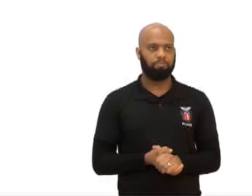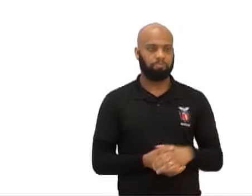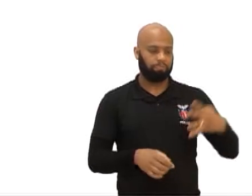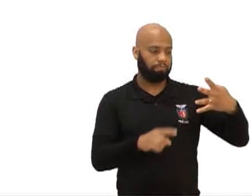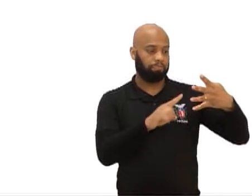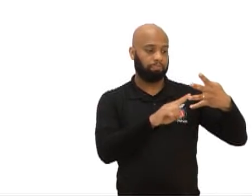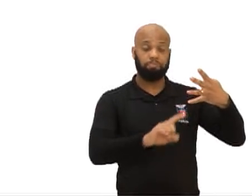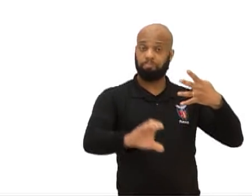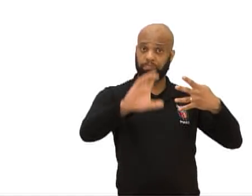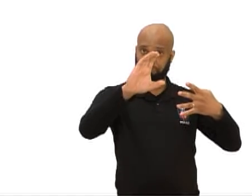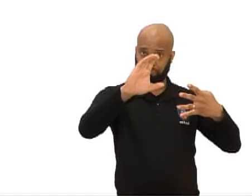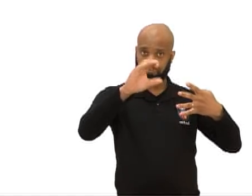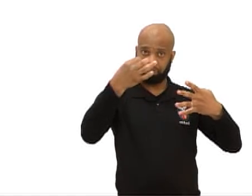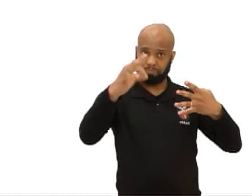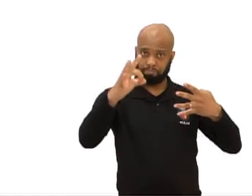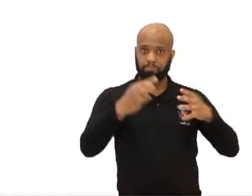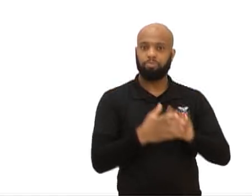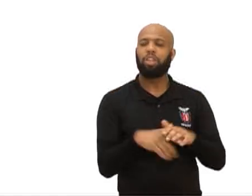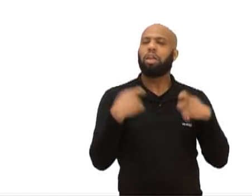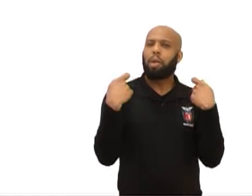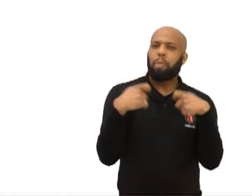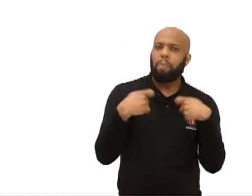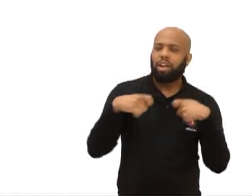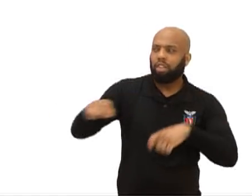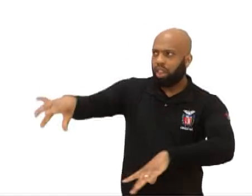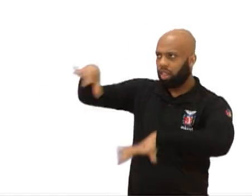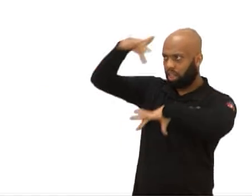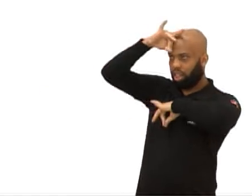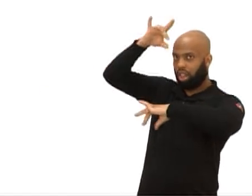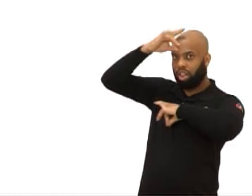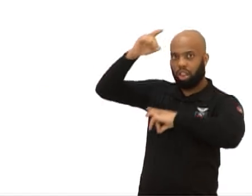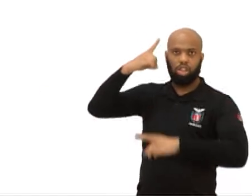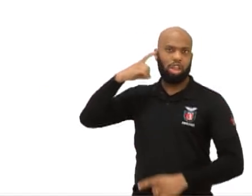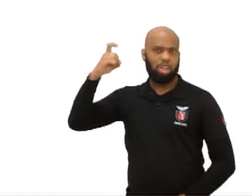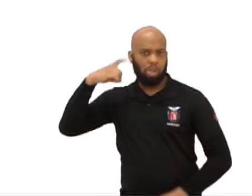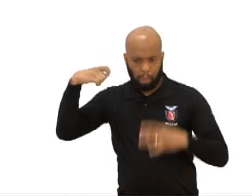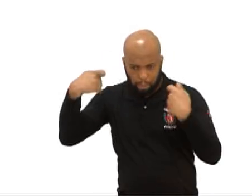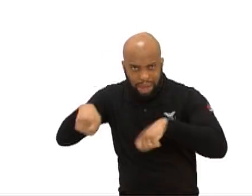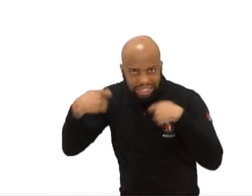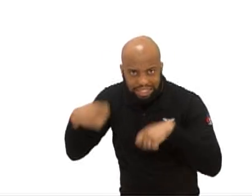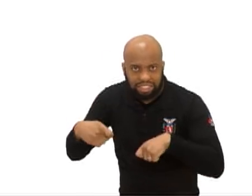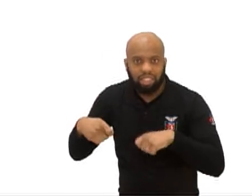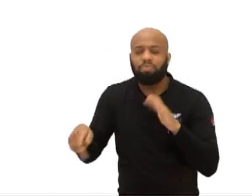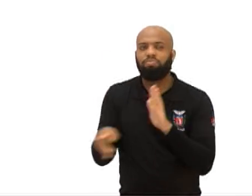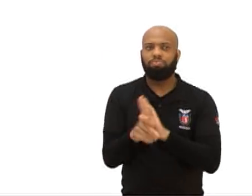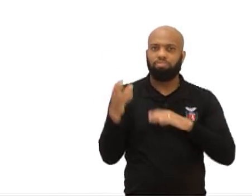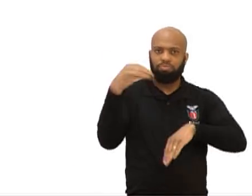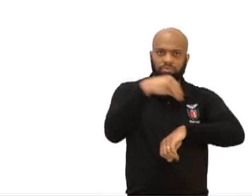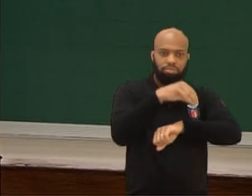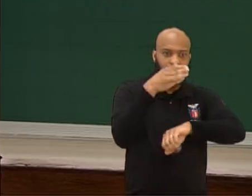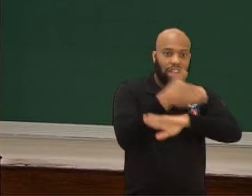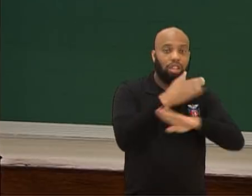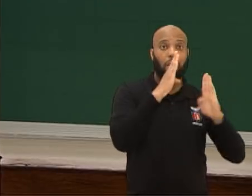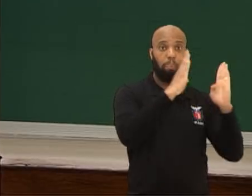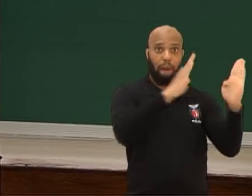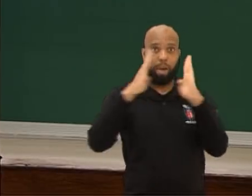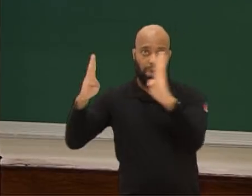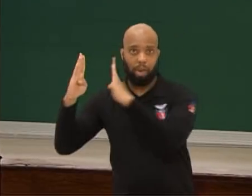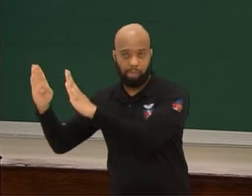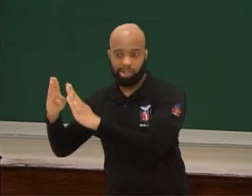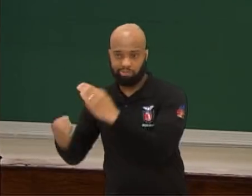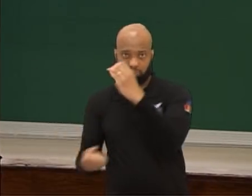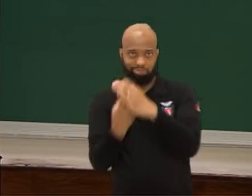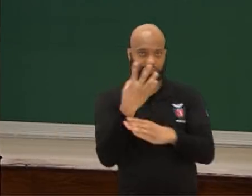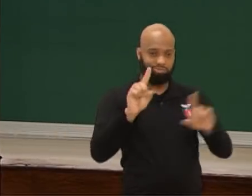Alternativa correta, letra C. Necessidade de incorporar sons externos não faz parte das etapas de produção da